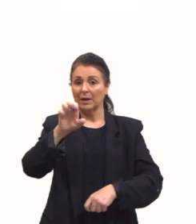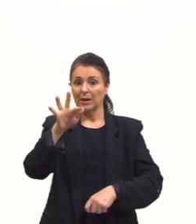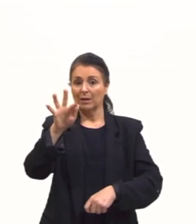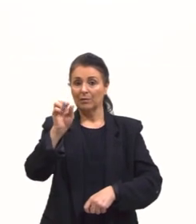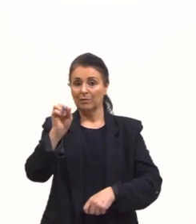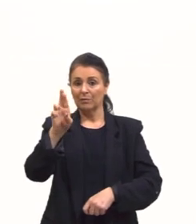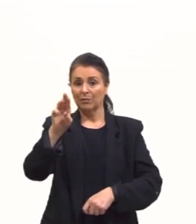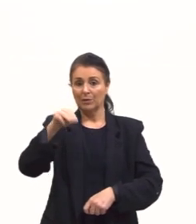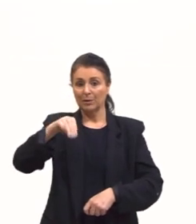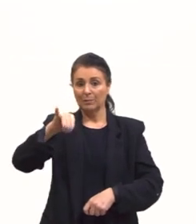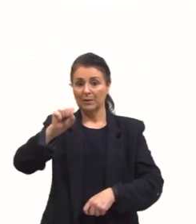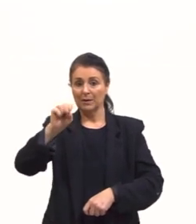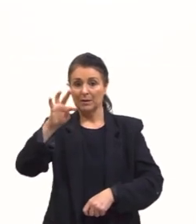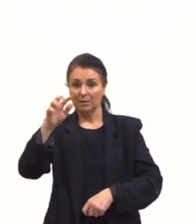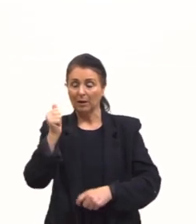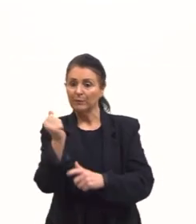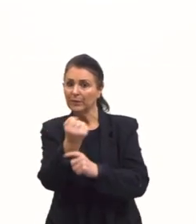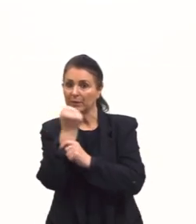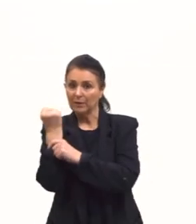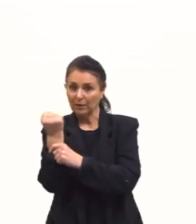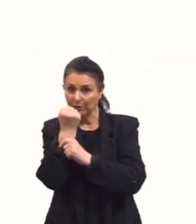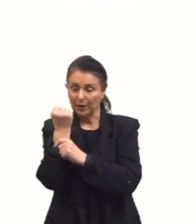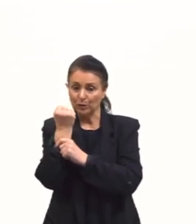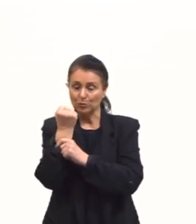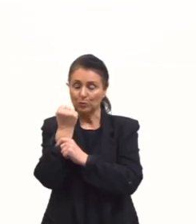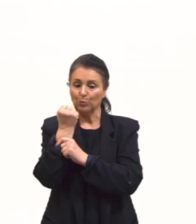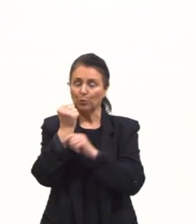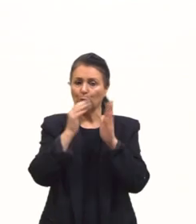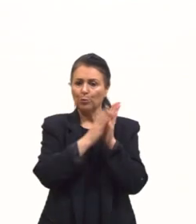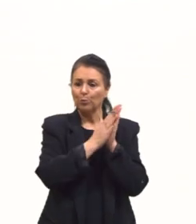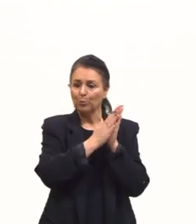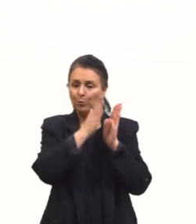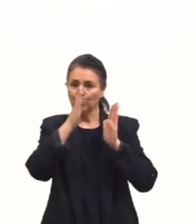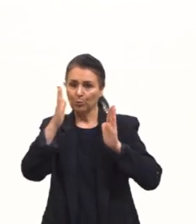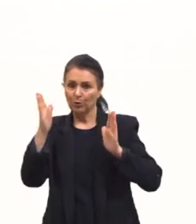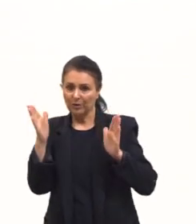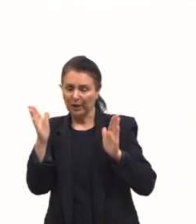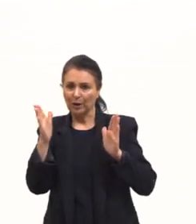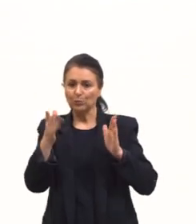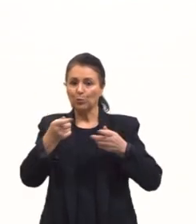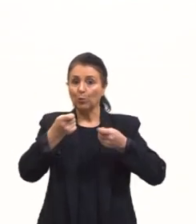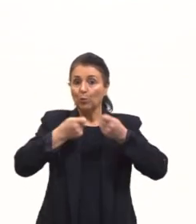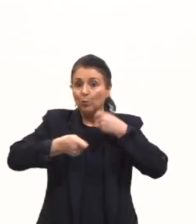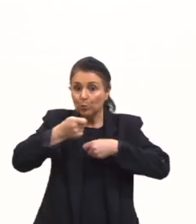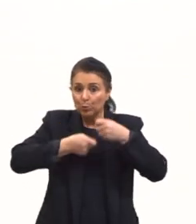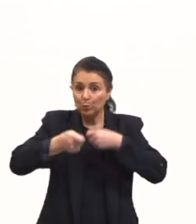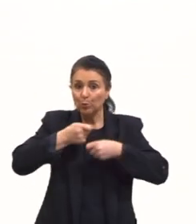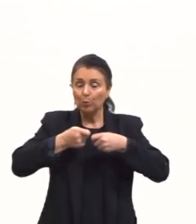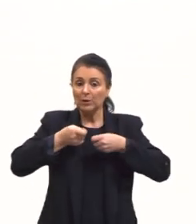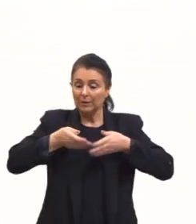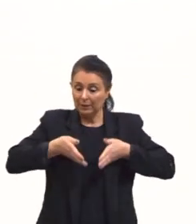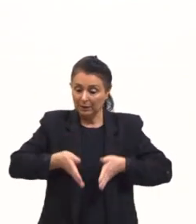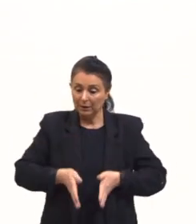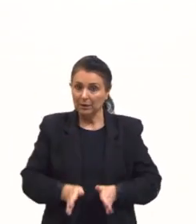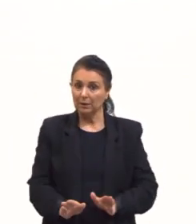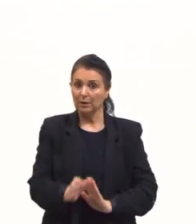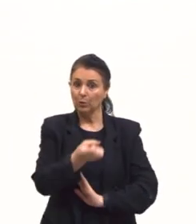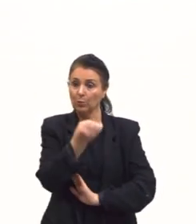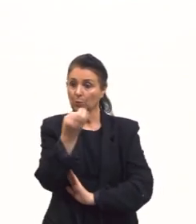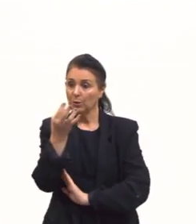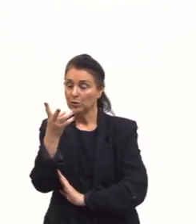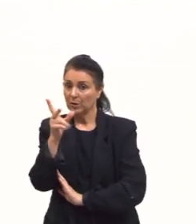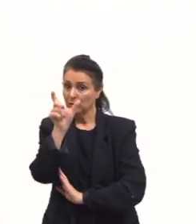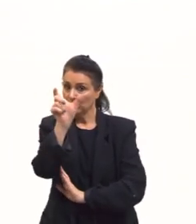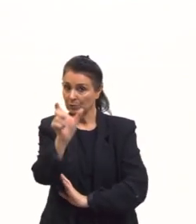defende o processo dos problemas sociais econômicos né com esse controle de natalidade nessas conclusões